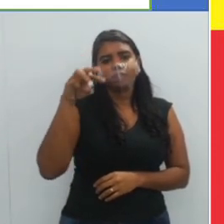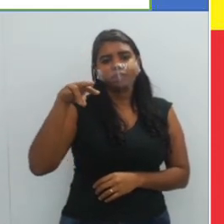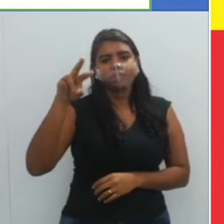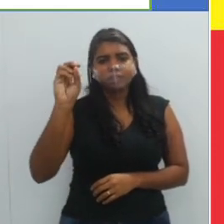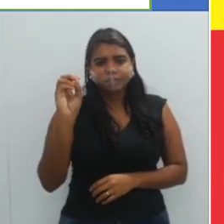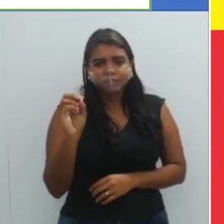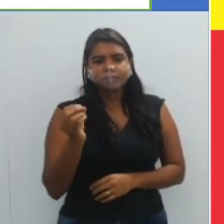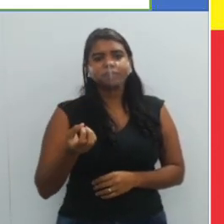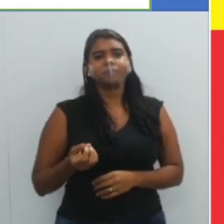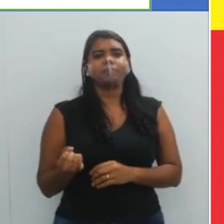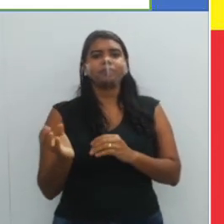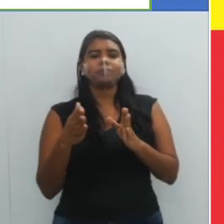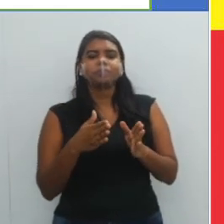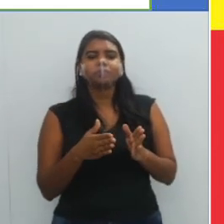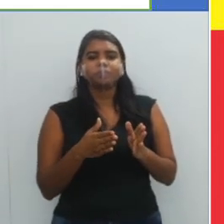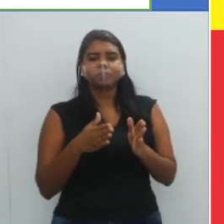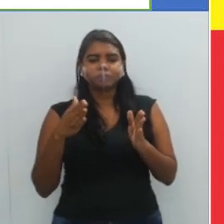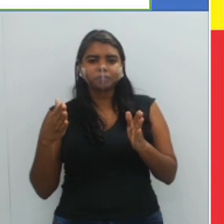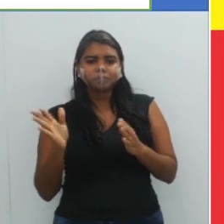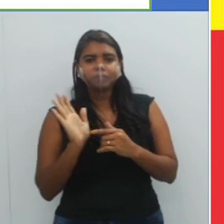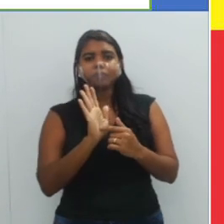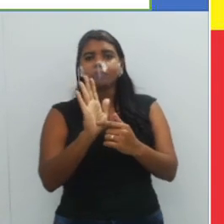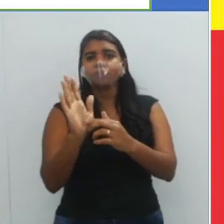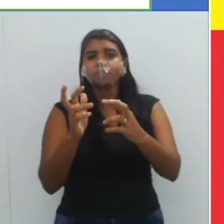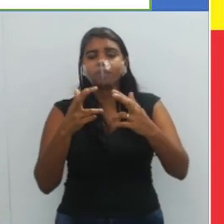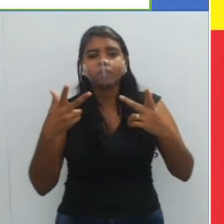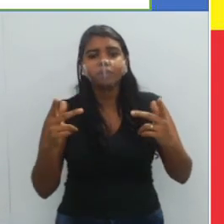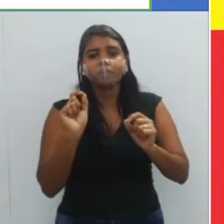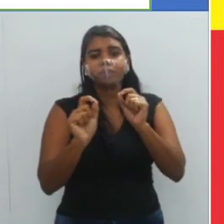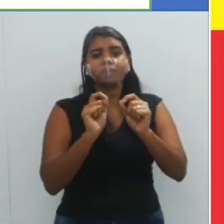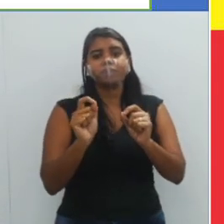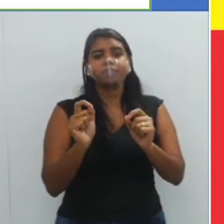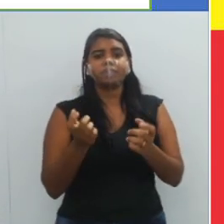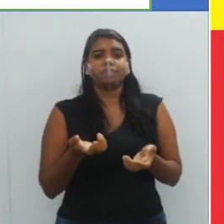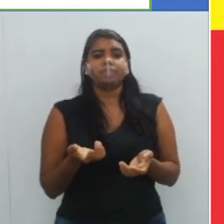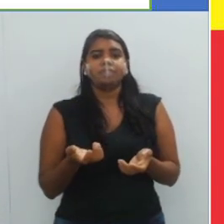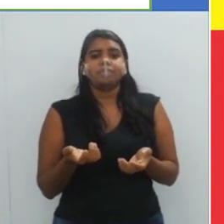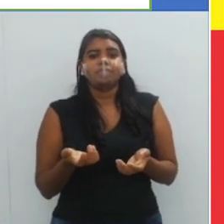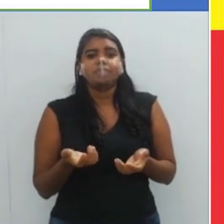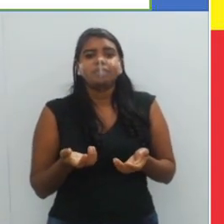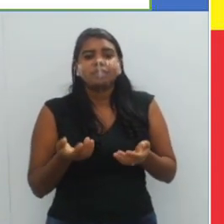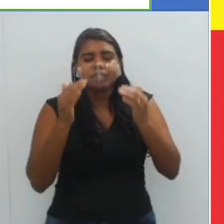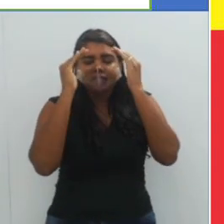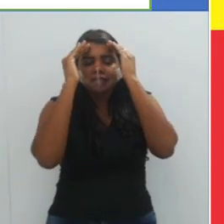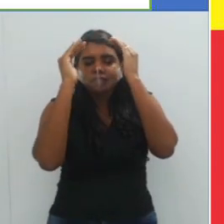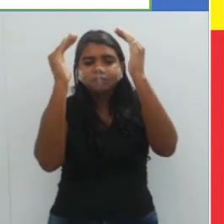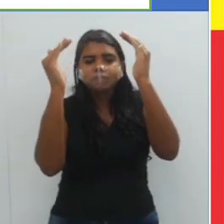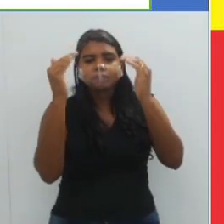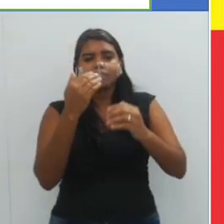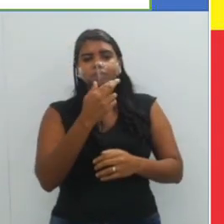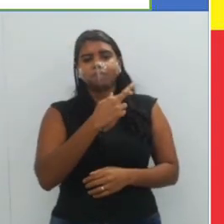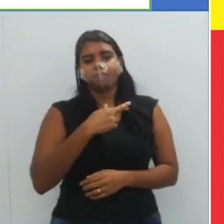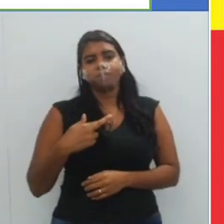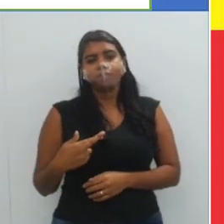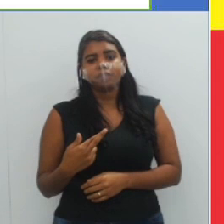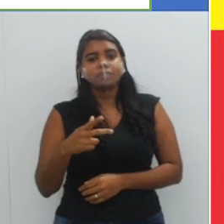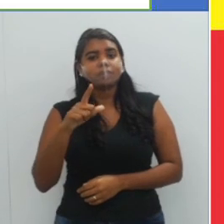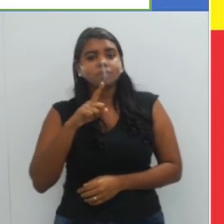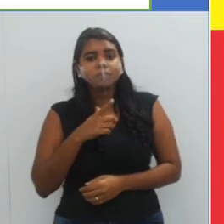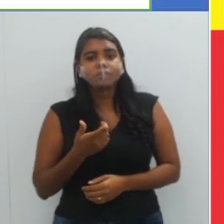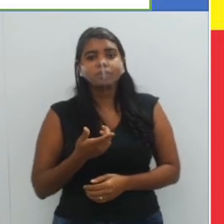de sacratum, refere-se a algo que merece veneração, respeito religioso, por ter